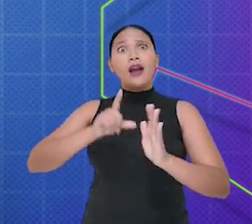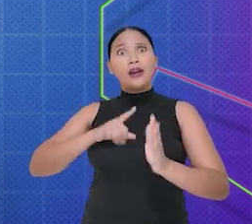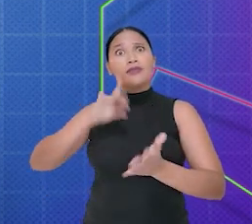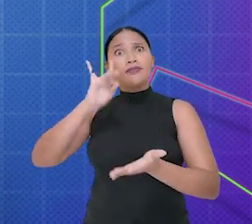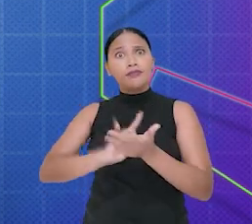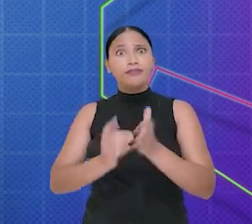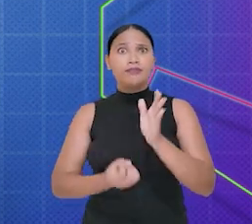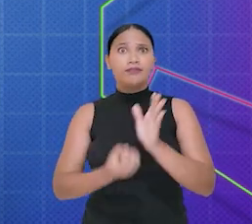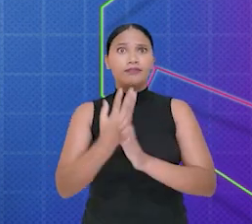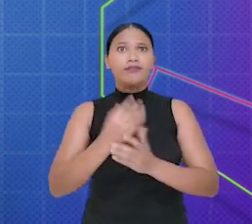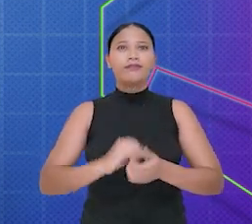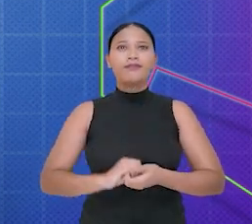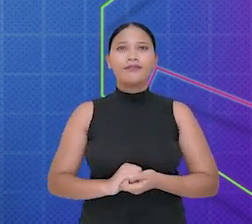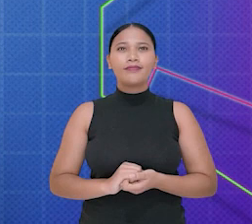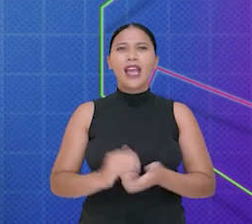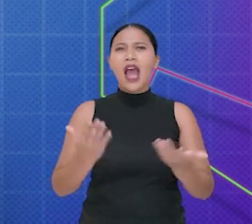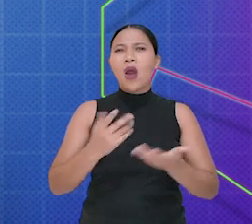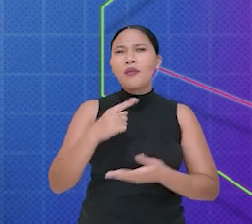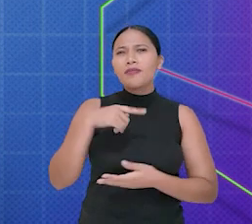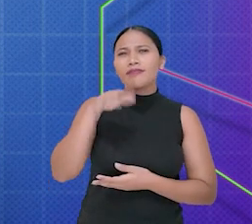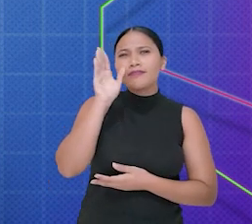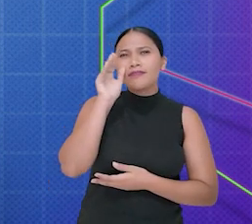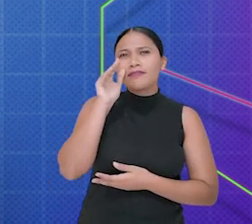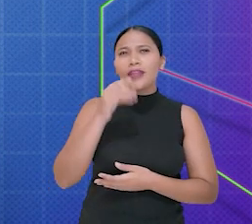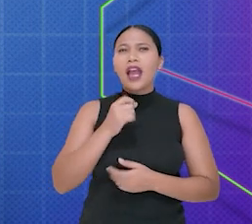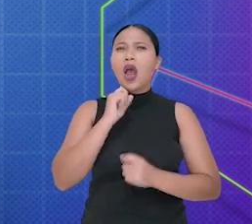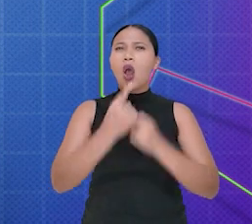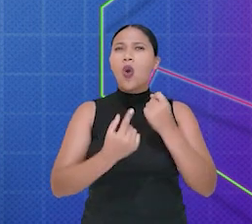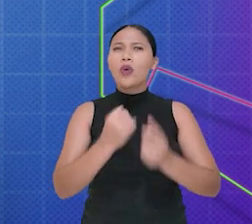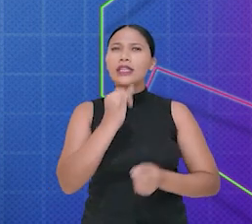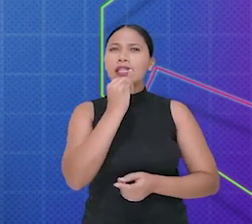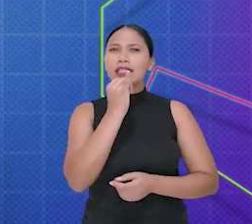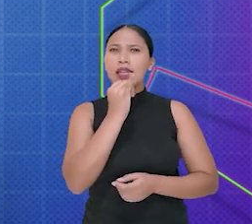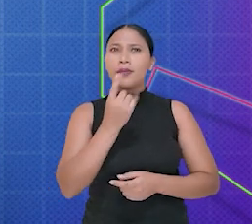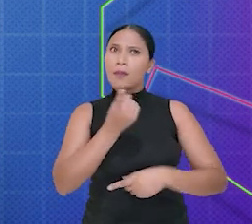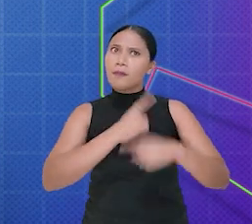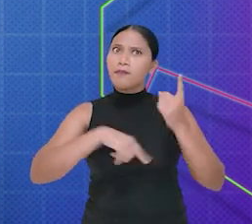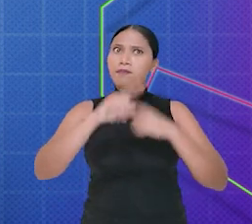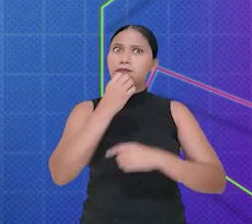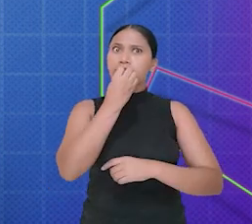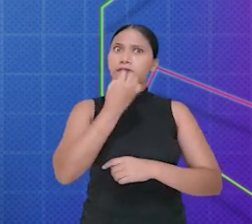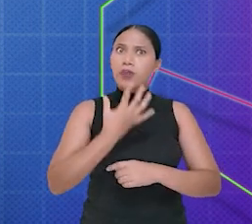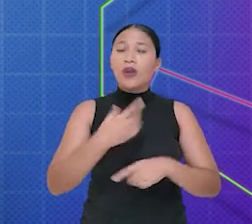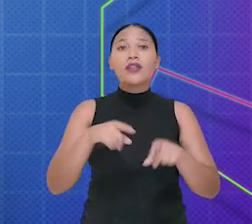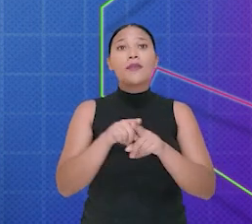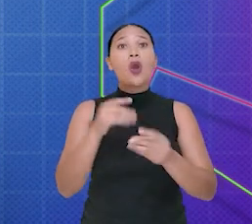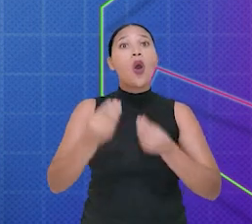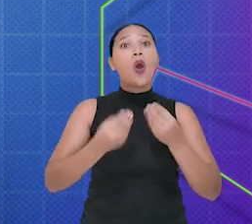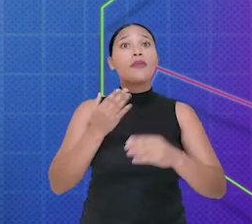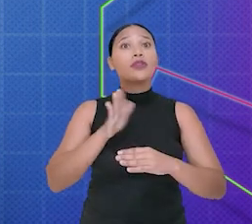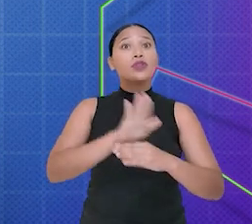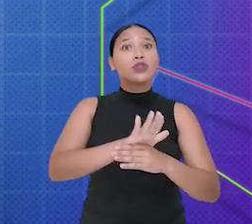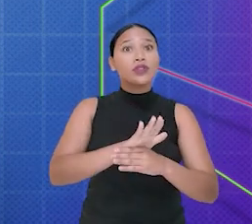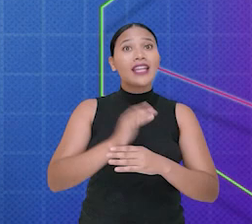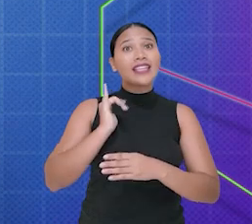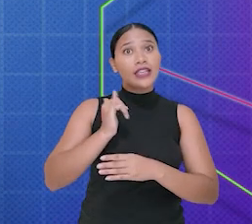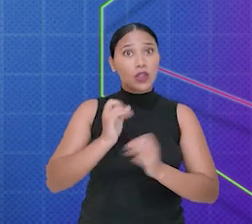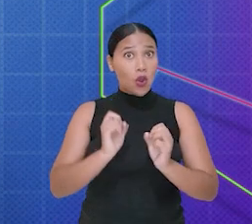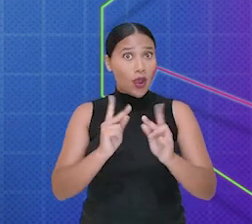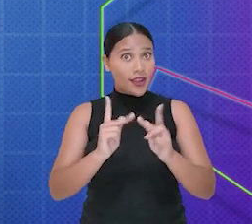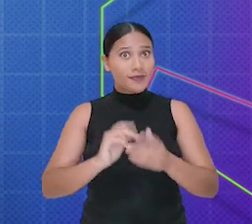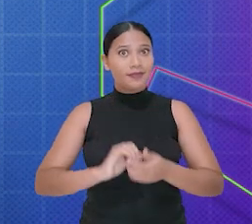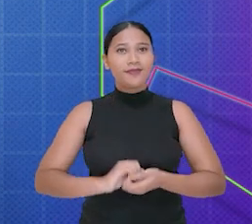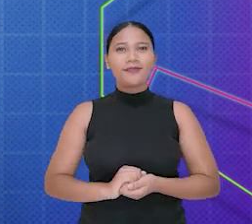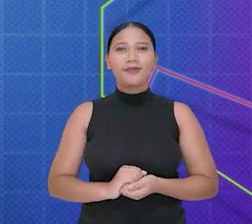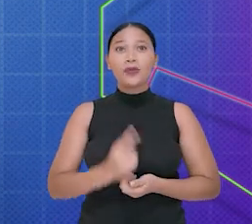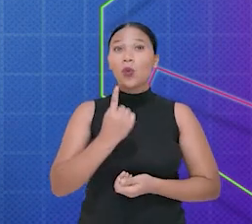da produção real começar. Agora vamos dar uma olhada em alguns exemplos de roteiros bem-sucedidos em jogos e como eles ajudaram a construir suas